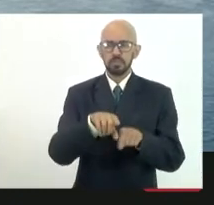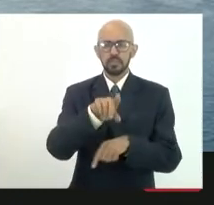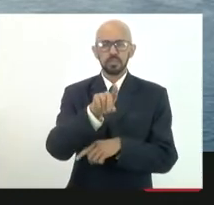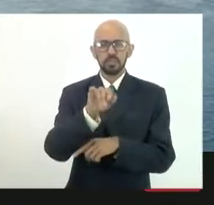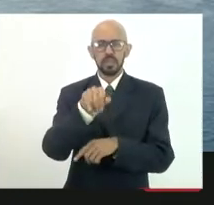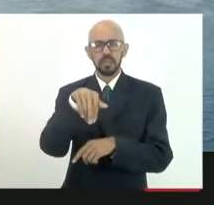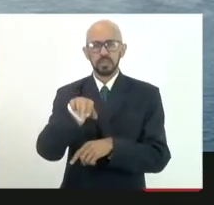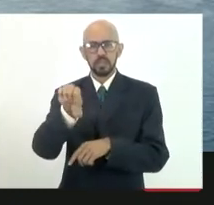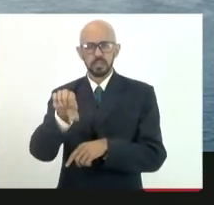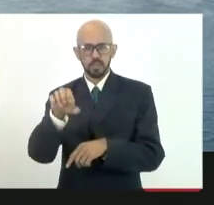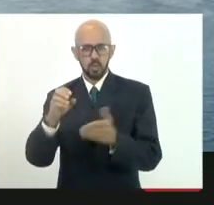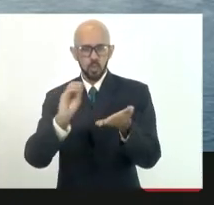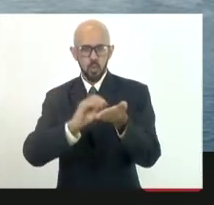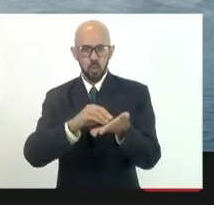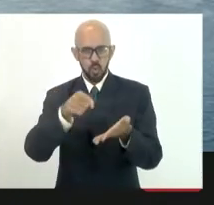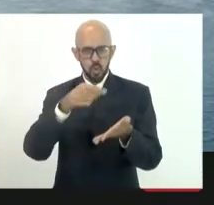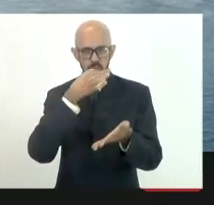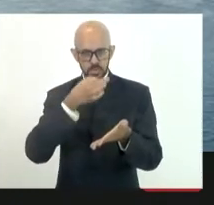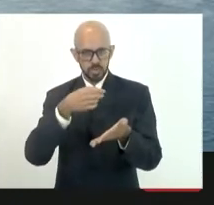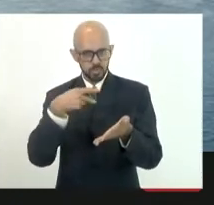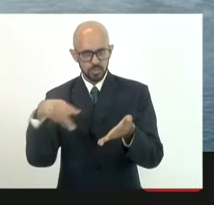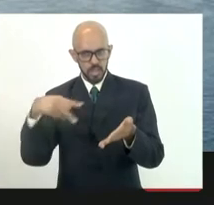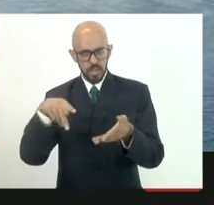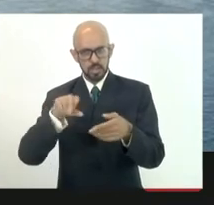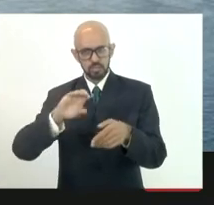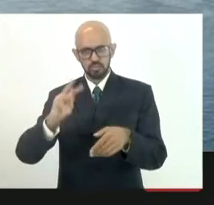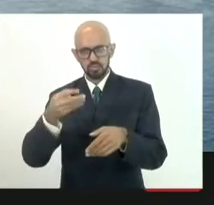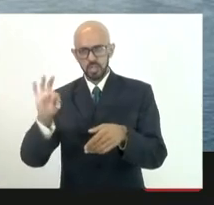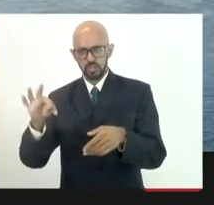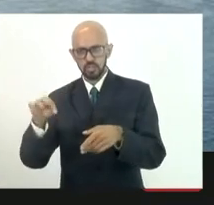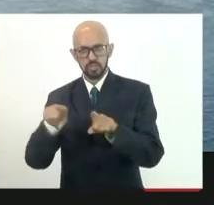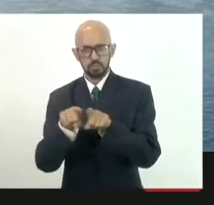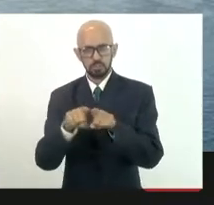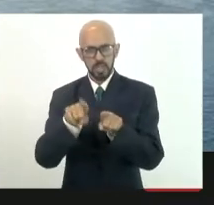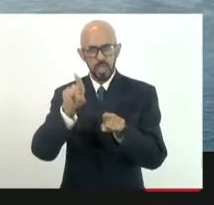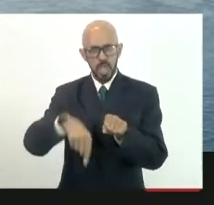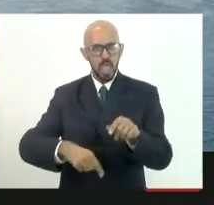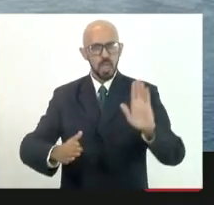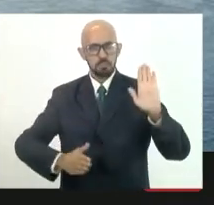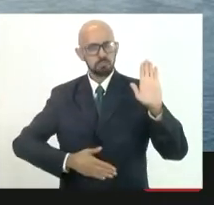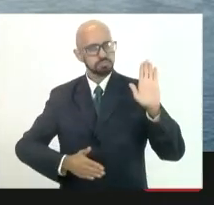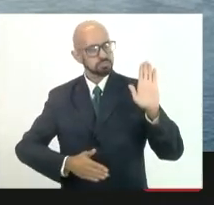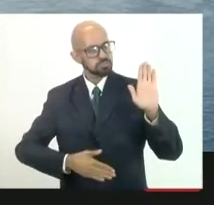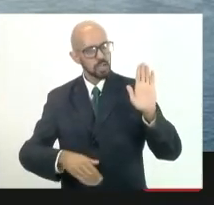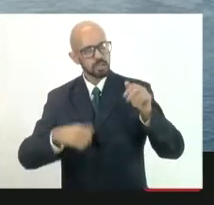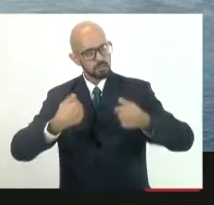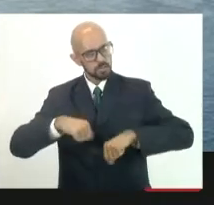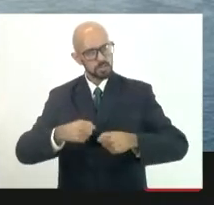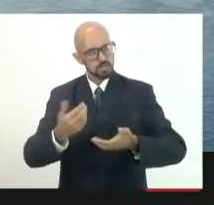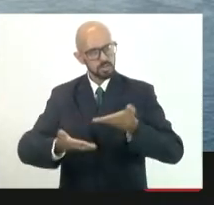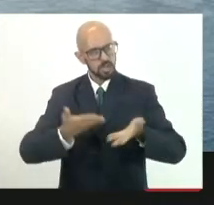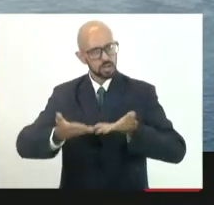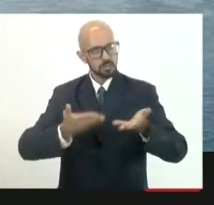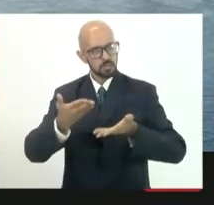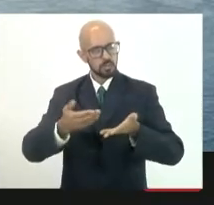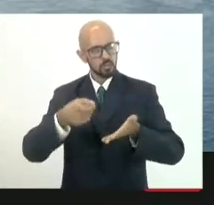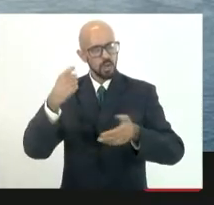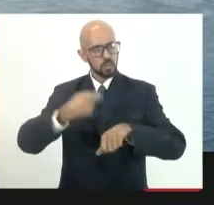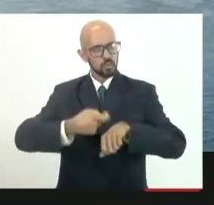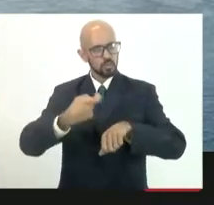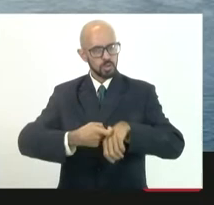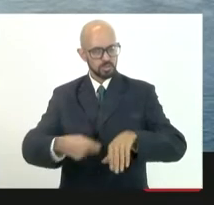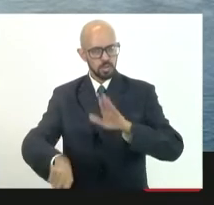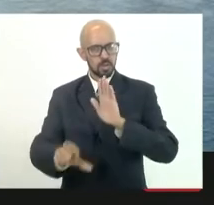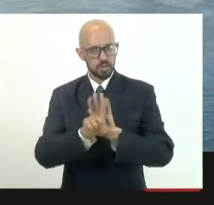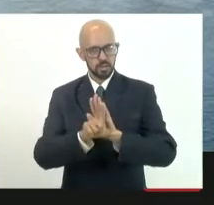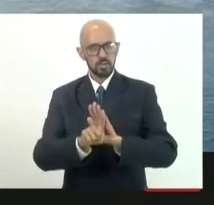São pessoas que não têm esse viés, não têm. São vândalos, são marginais e precisam ser tratados no rigor da lei. Então, eu queria